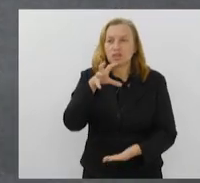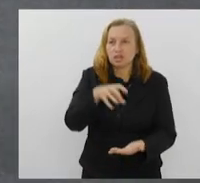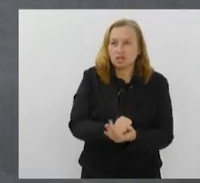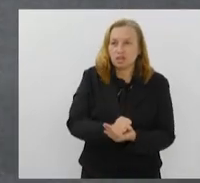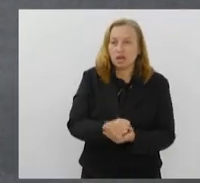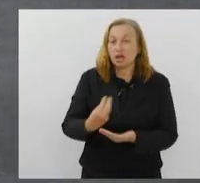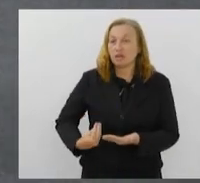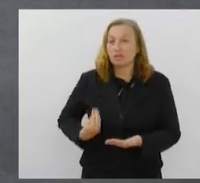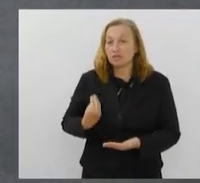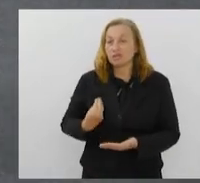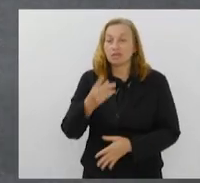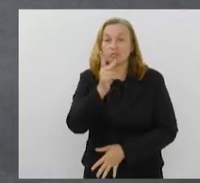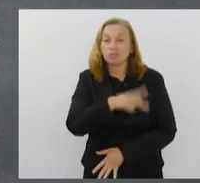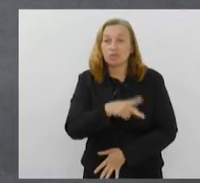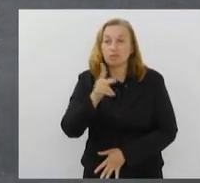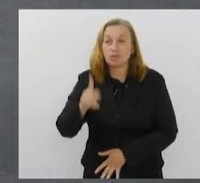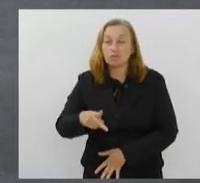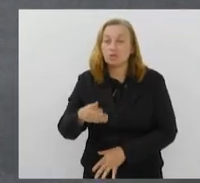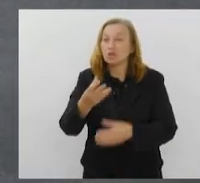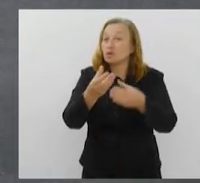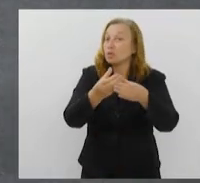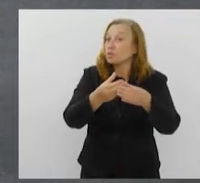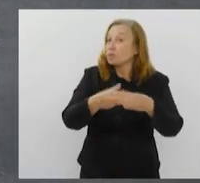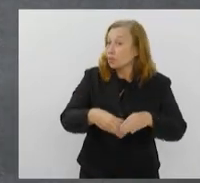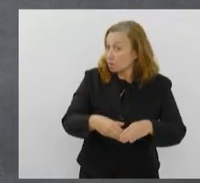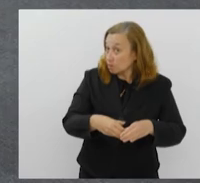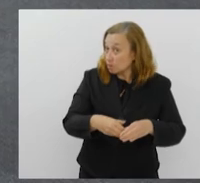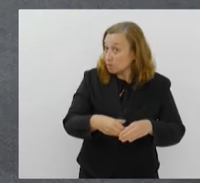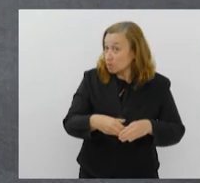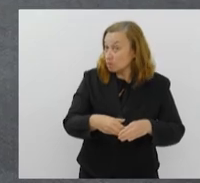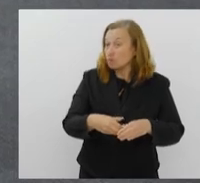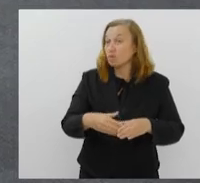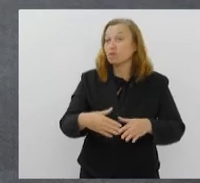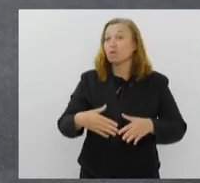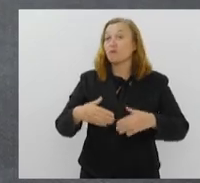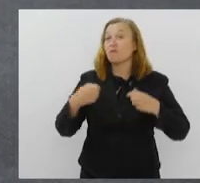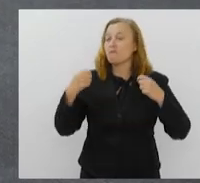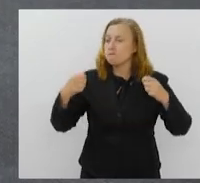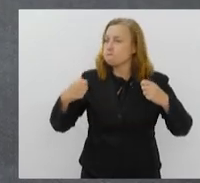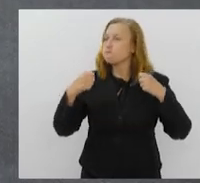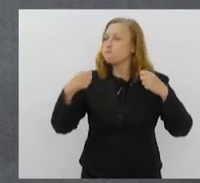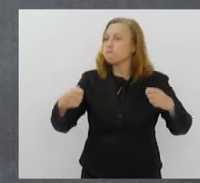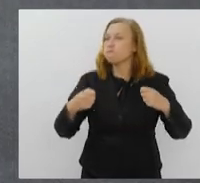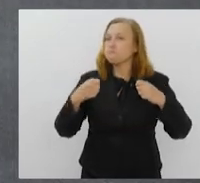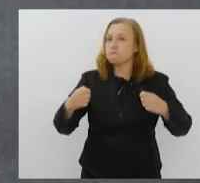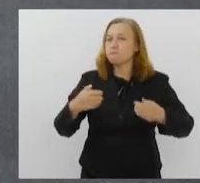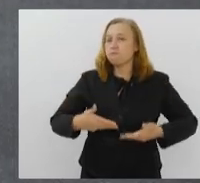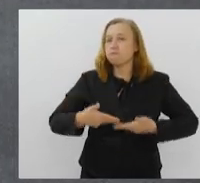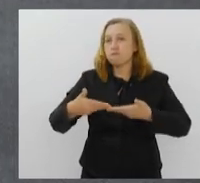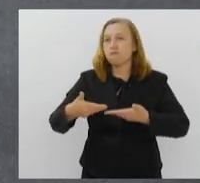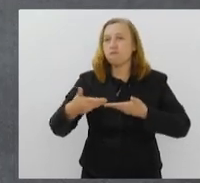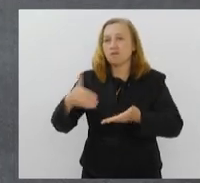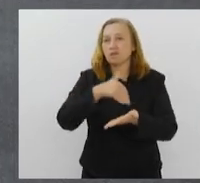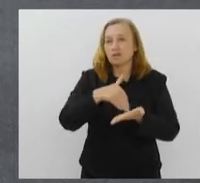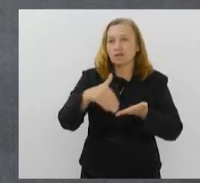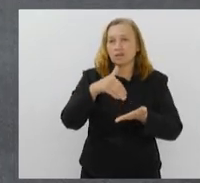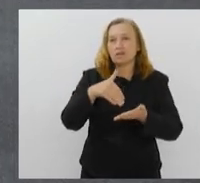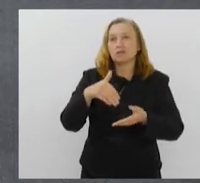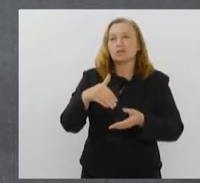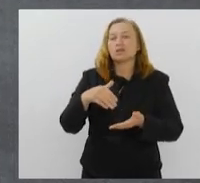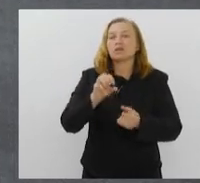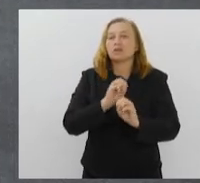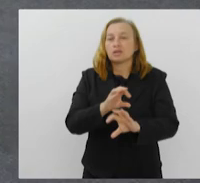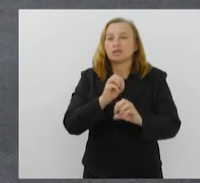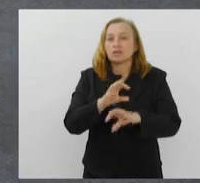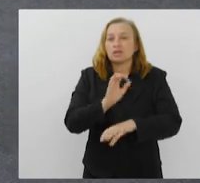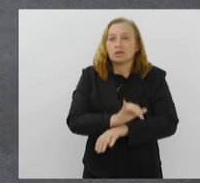aqui a presença de professores concursados que estão reivindicando ser convocados pela Secretaria de Educação do Estado do Rio de Janeiro. O